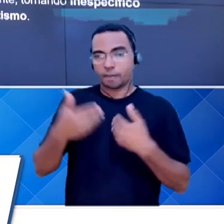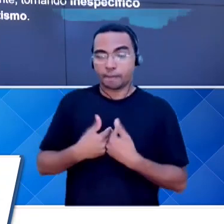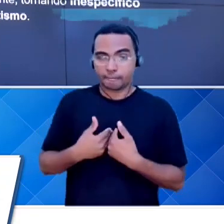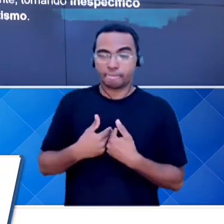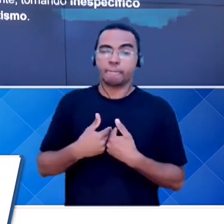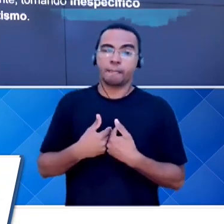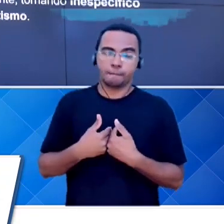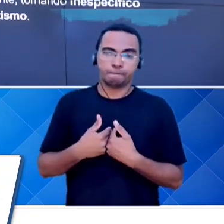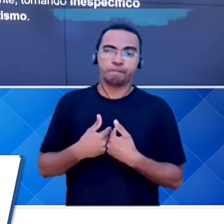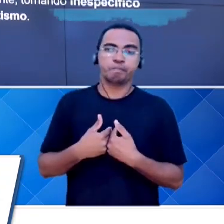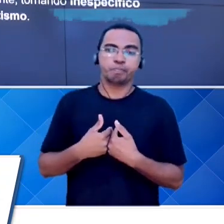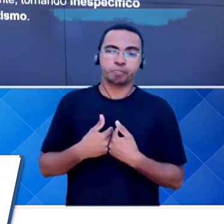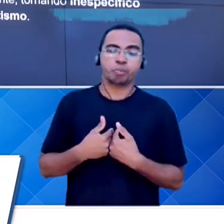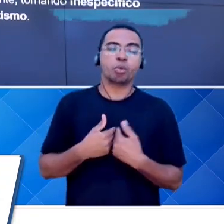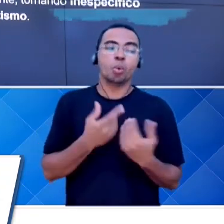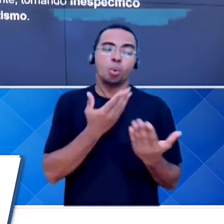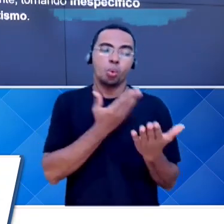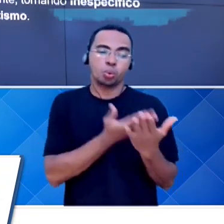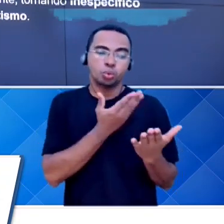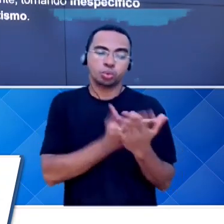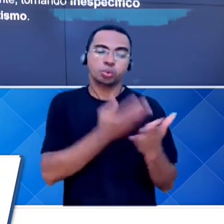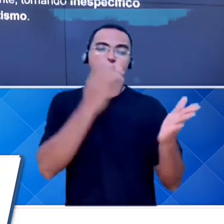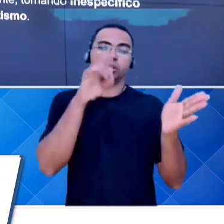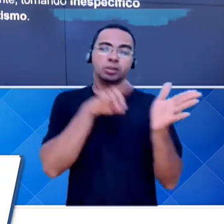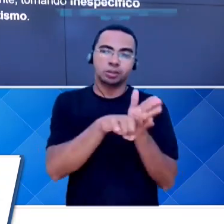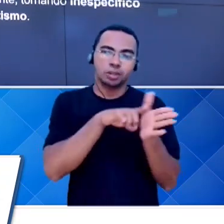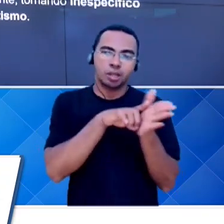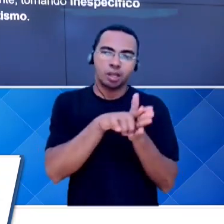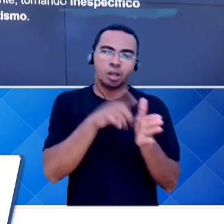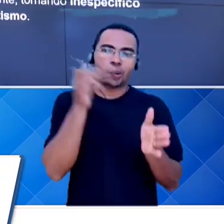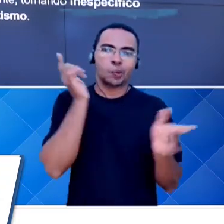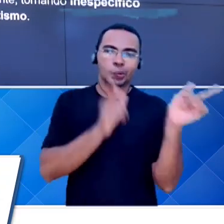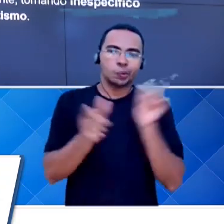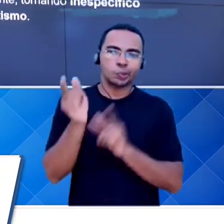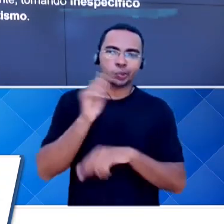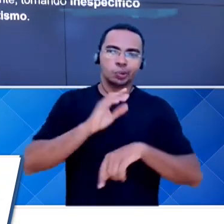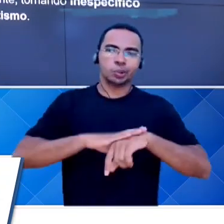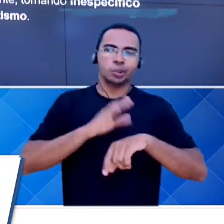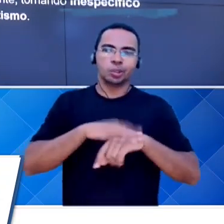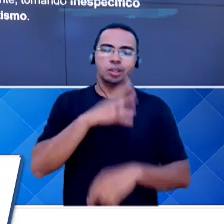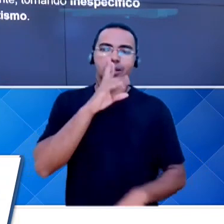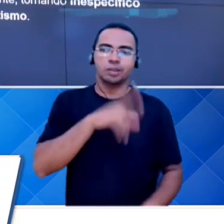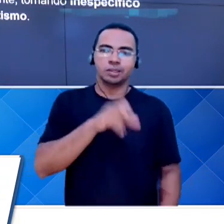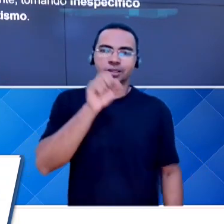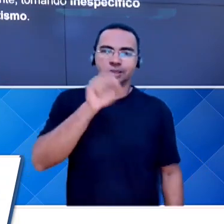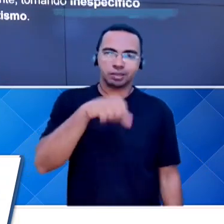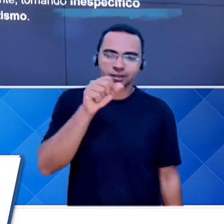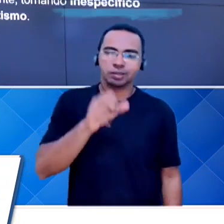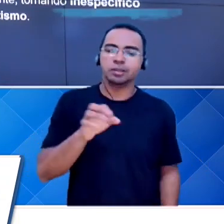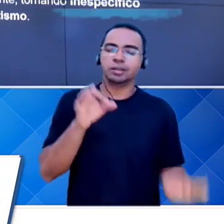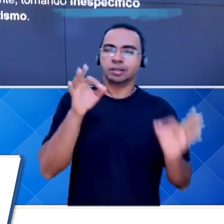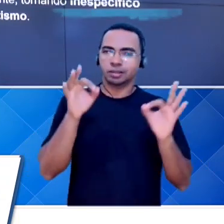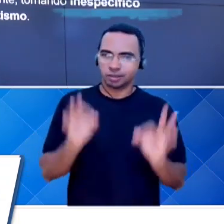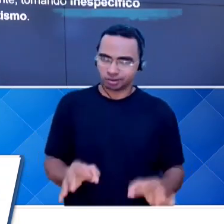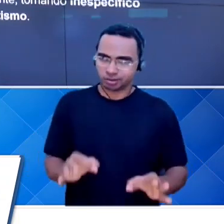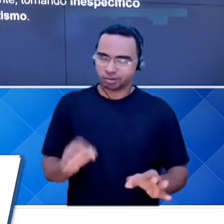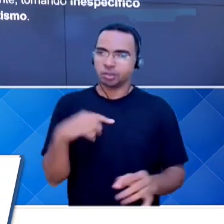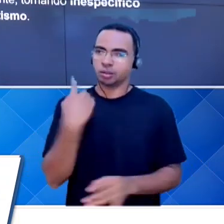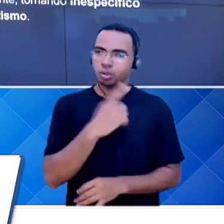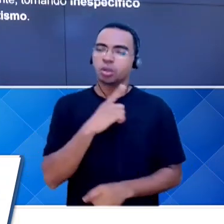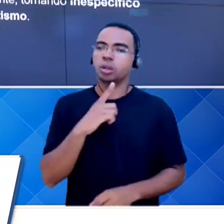o estudo, a pesquisa, chegou a esse resultado, sim. De fato, né, o que nós temos é